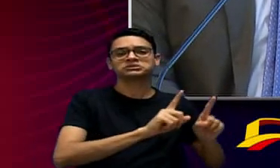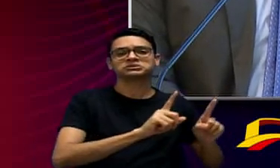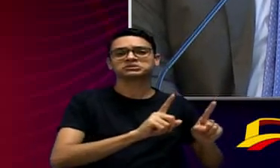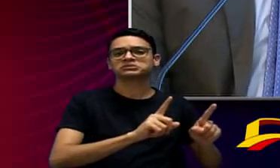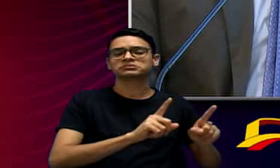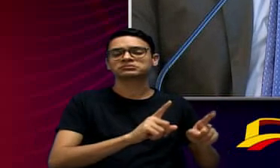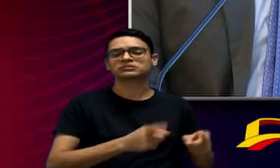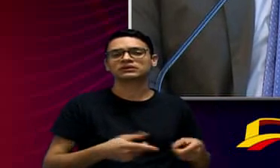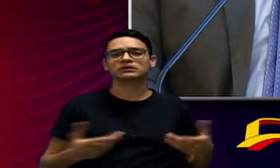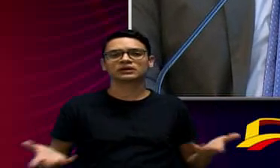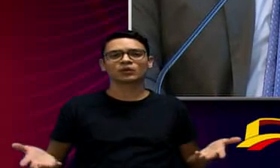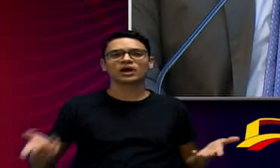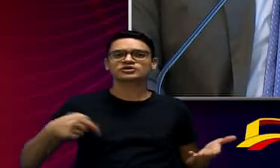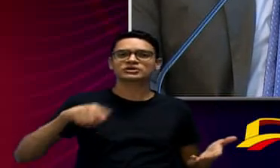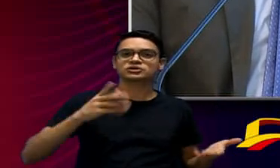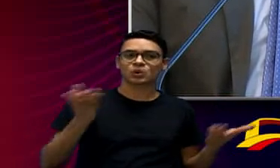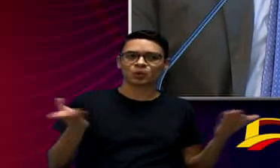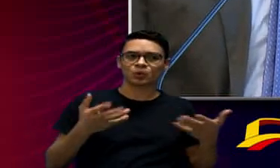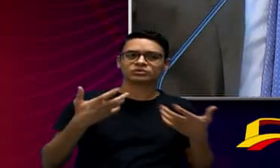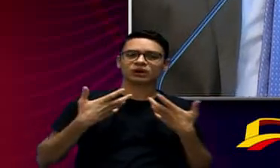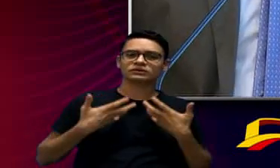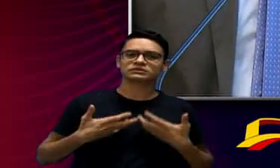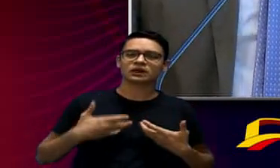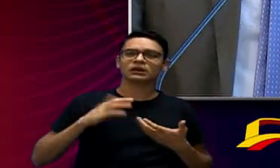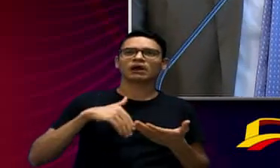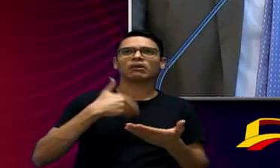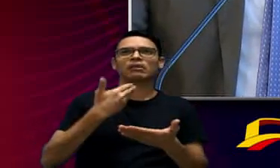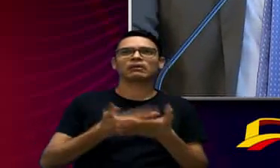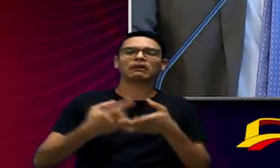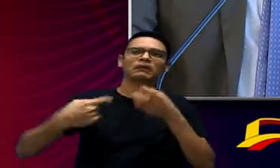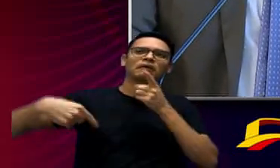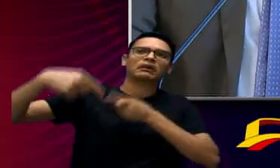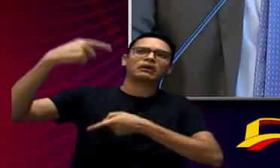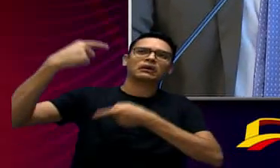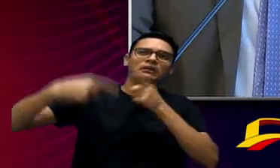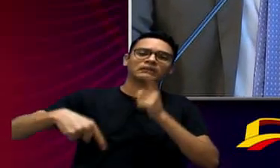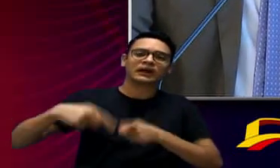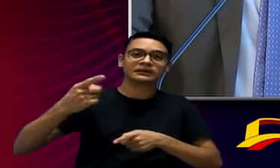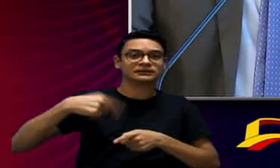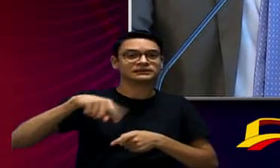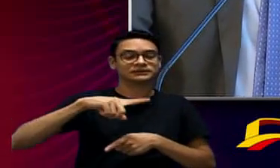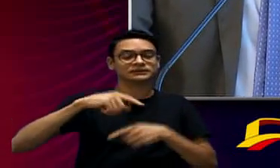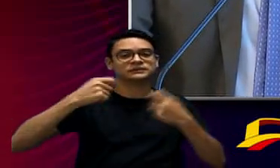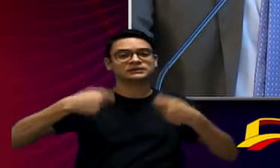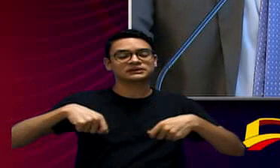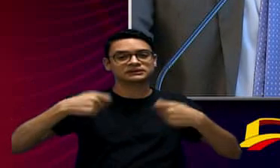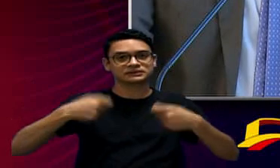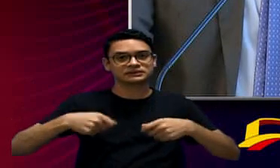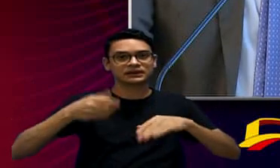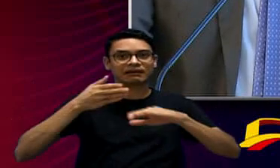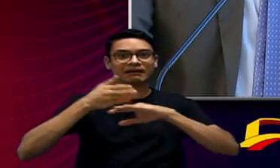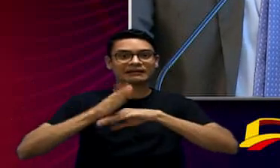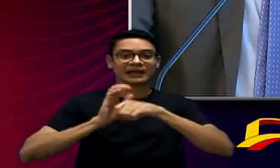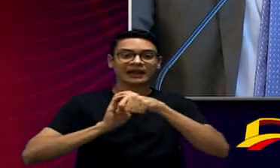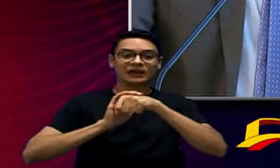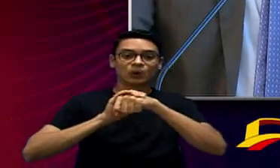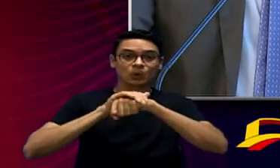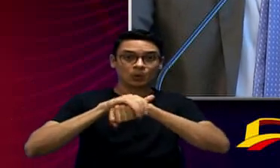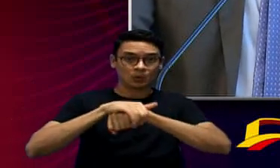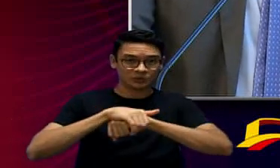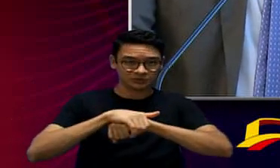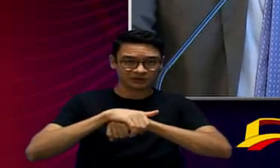se nós hoje estamos cansados, porque ficamos o dia todo aqui debatendo, e tivéssemos que entrar à noite adentro,